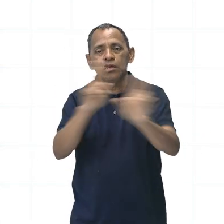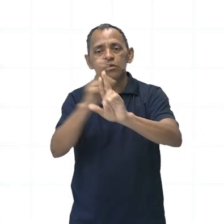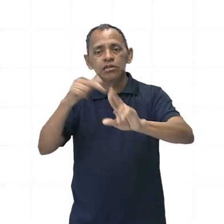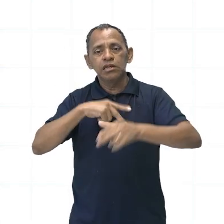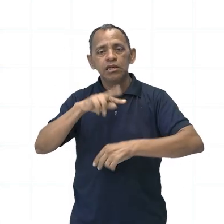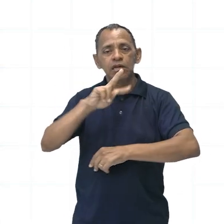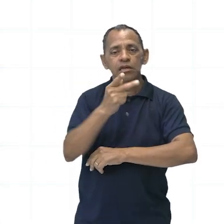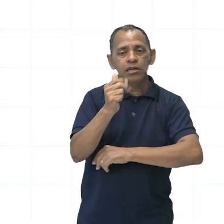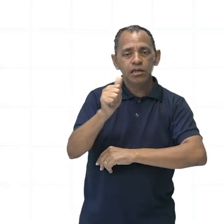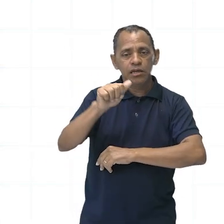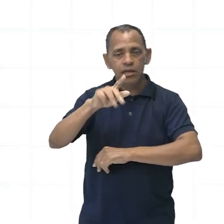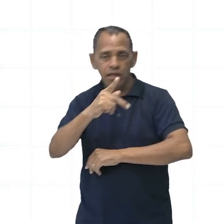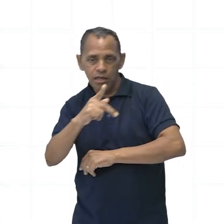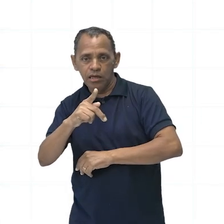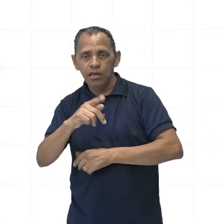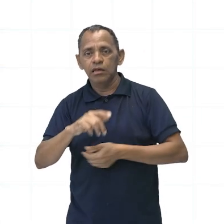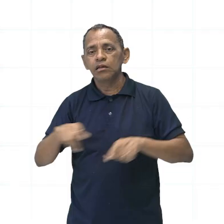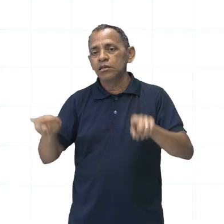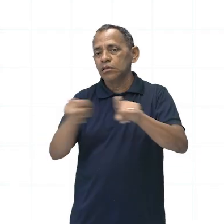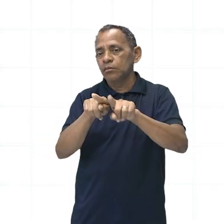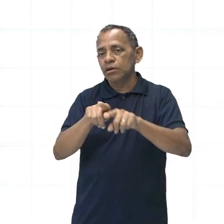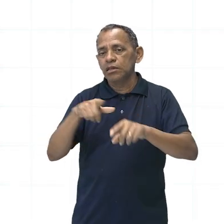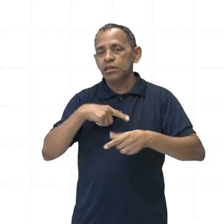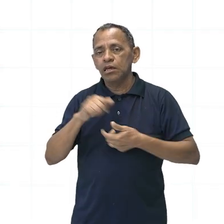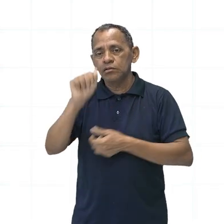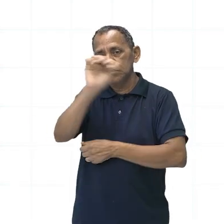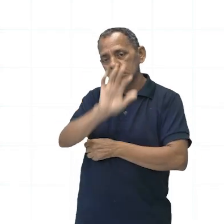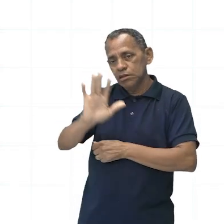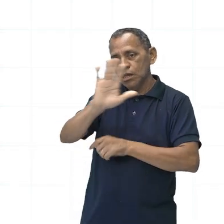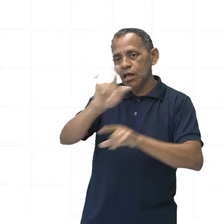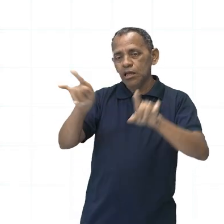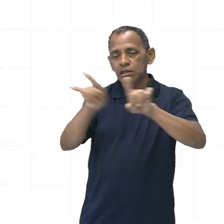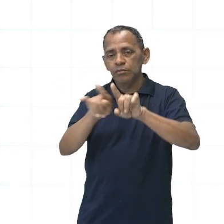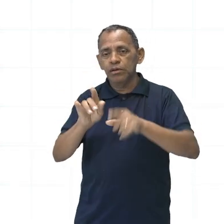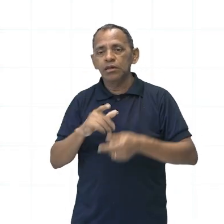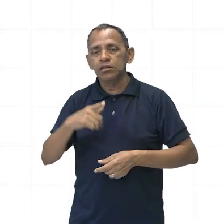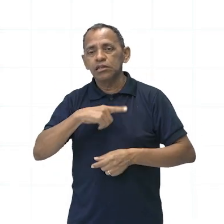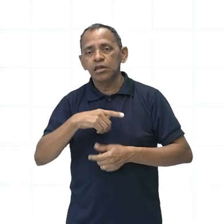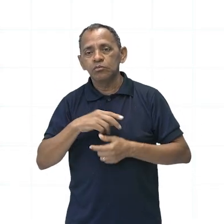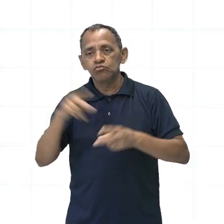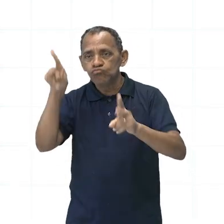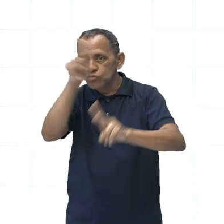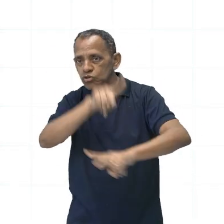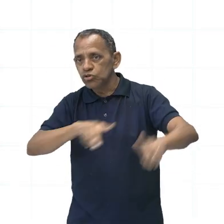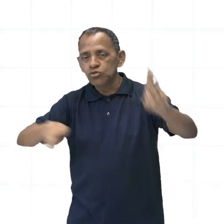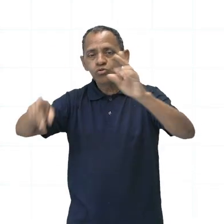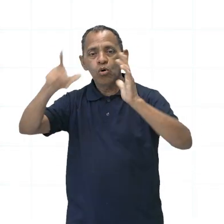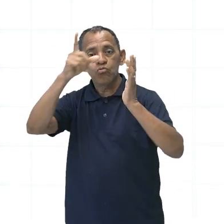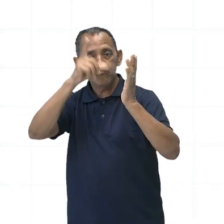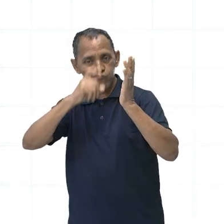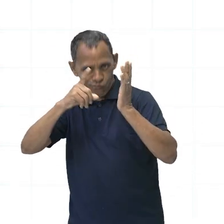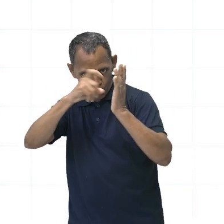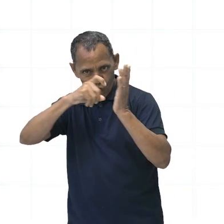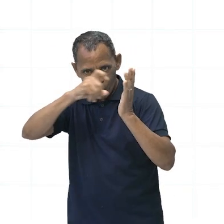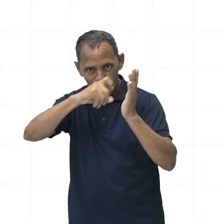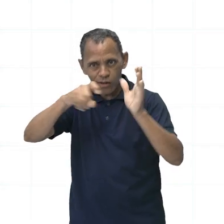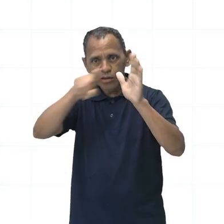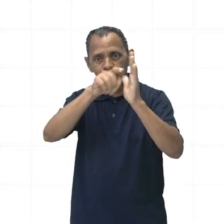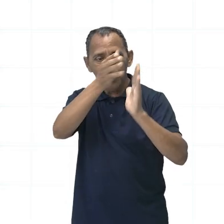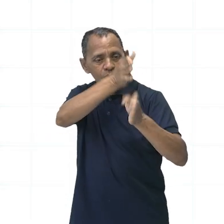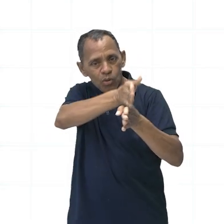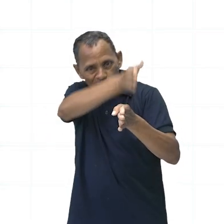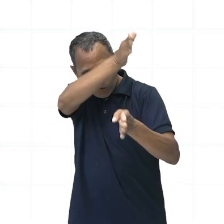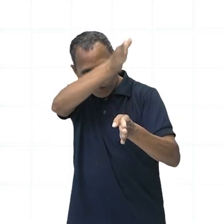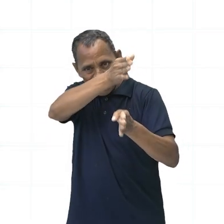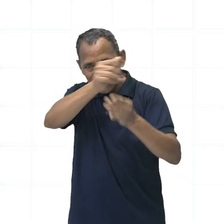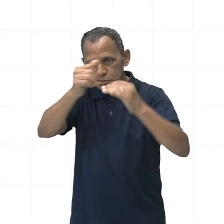disso tudo, o rap ainda tem um cenário urbano, onde temos o visual cheio de grafite nas paredes das